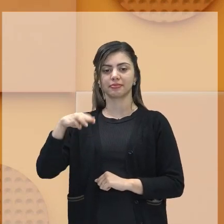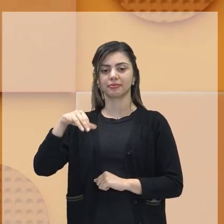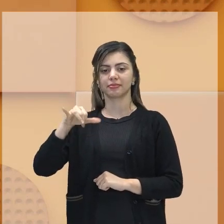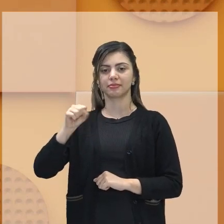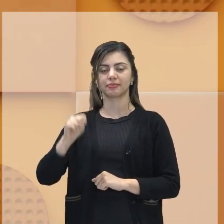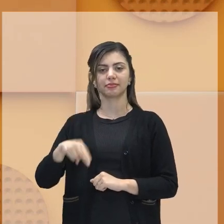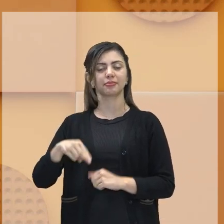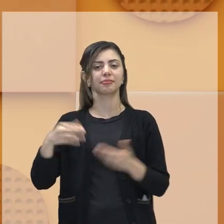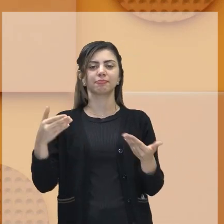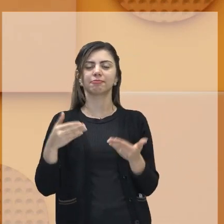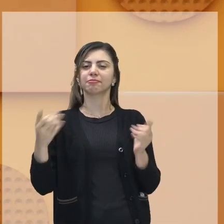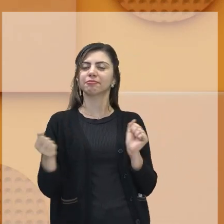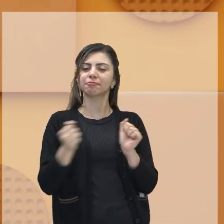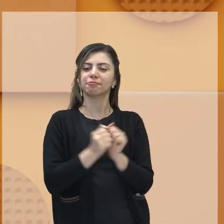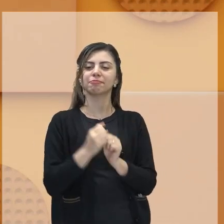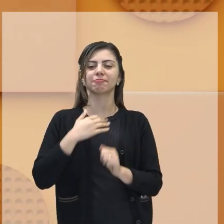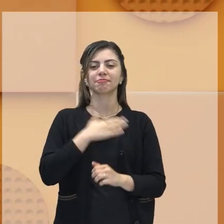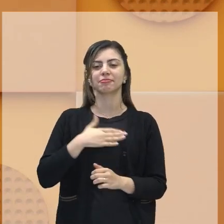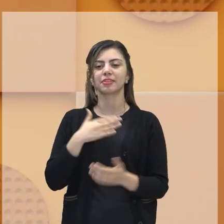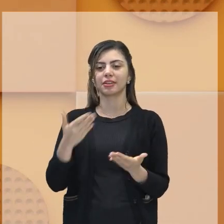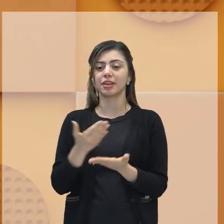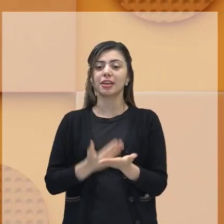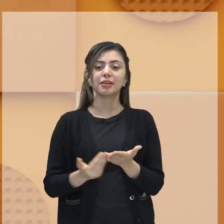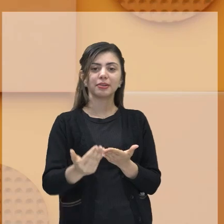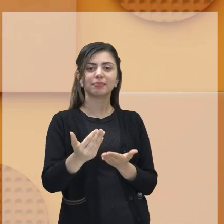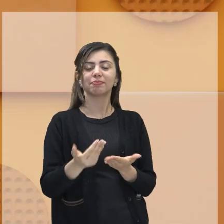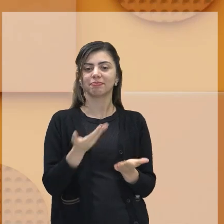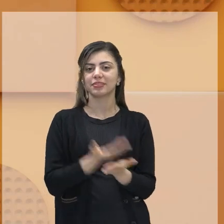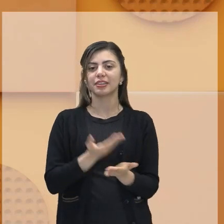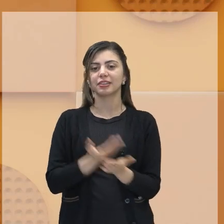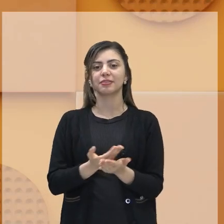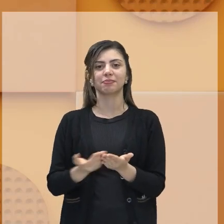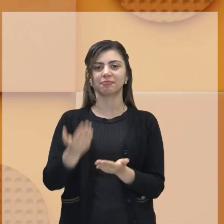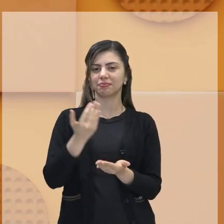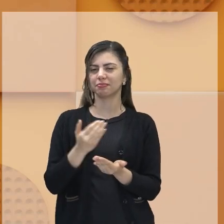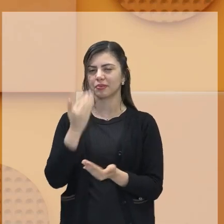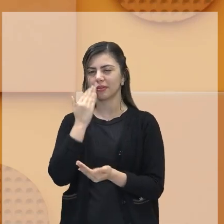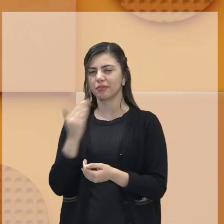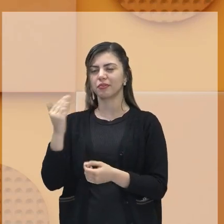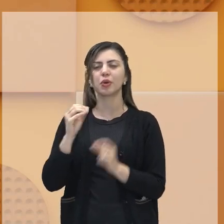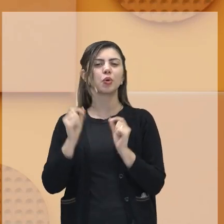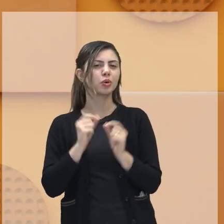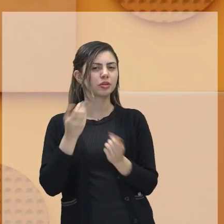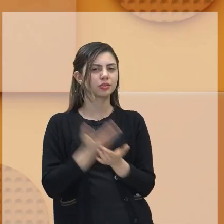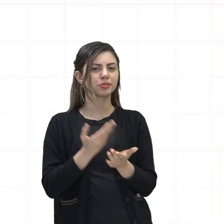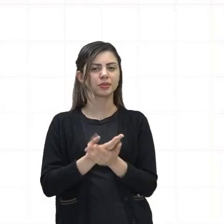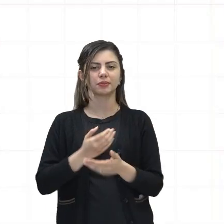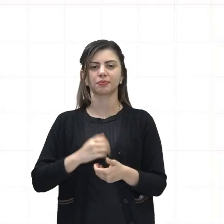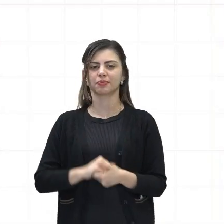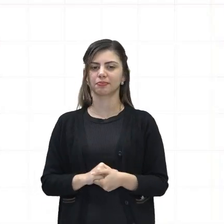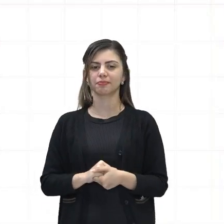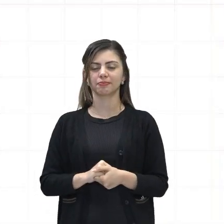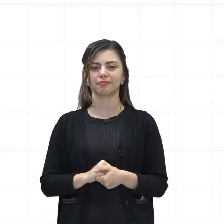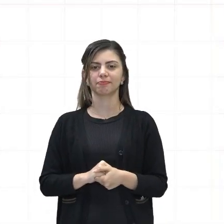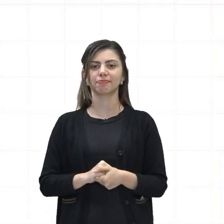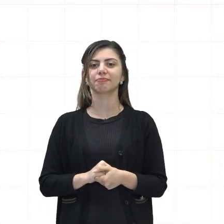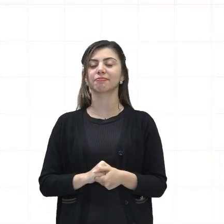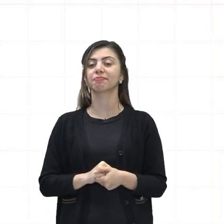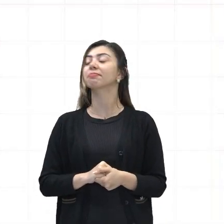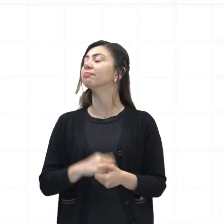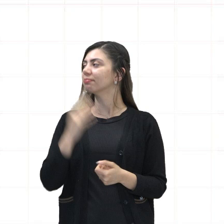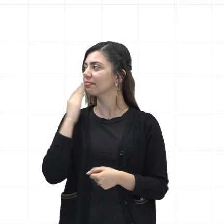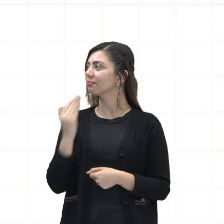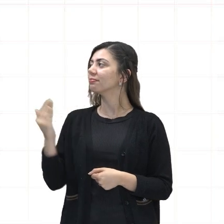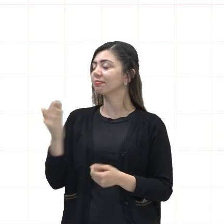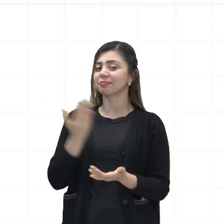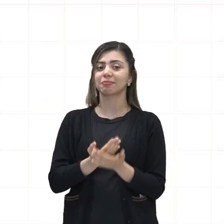estar aqui com vocês, iniciando mais uma unidade de estudos. Então vamos verificar o que temos para a aula de hoje? Na nossa